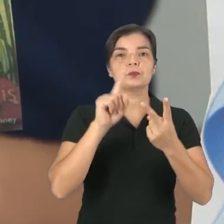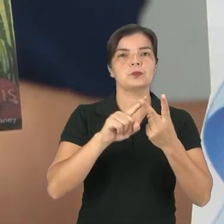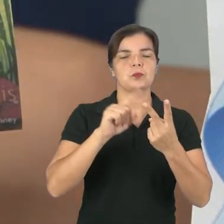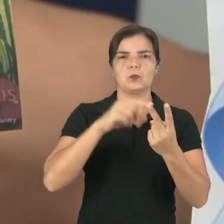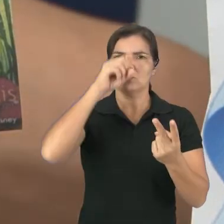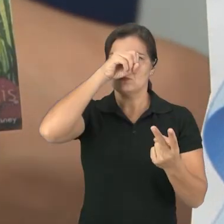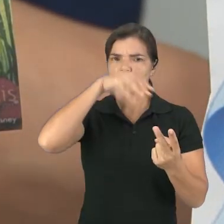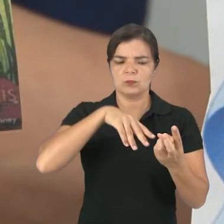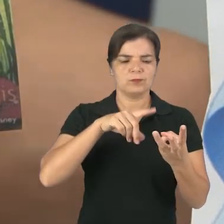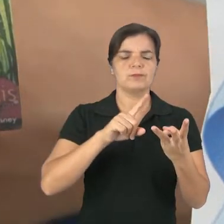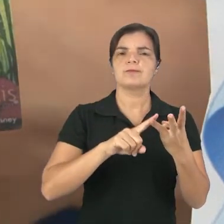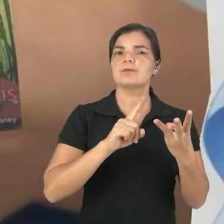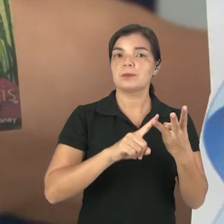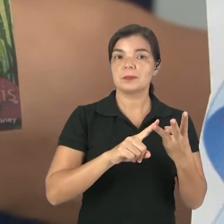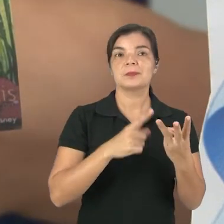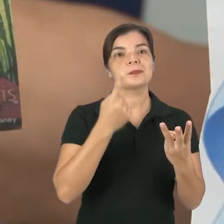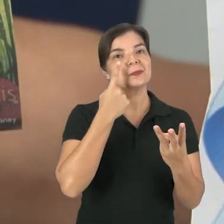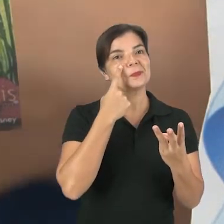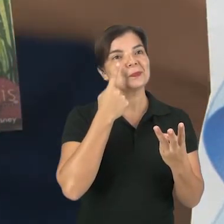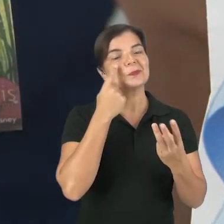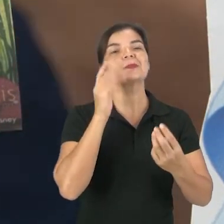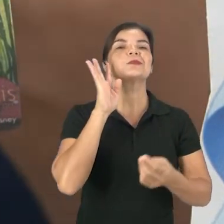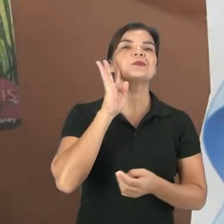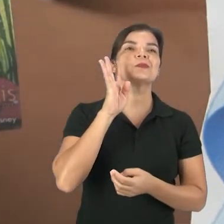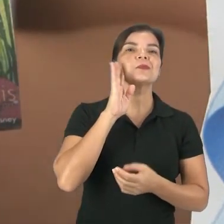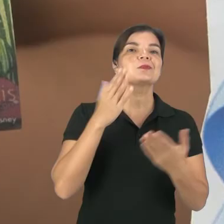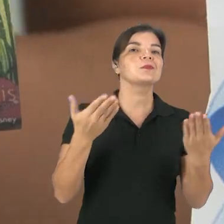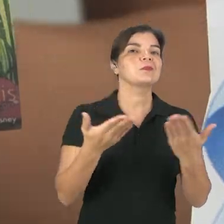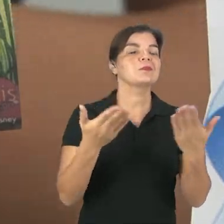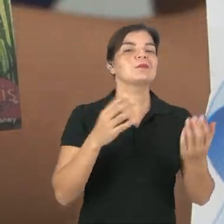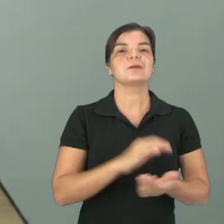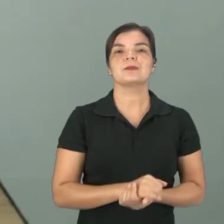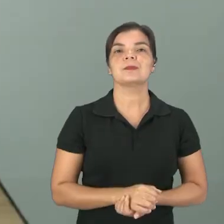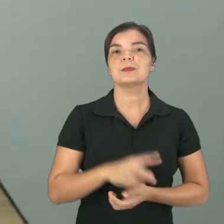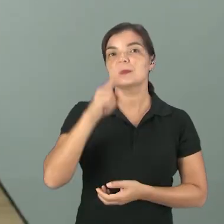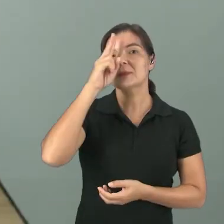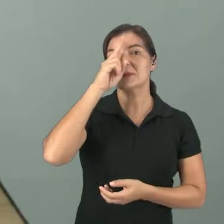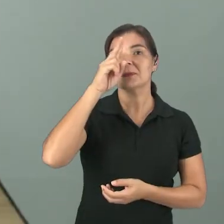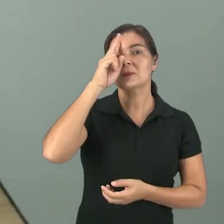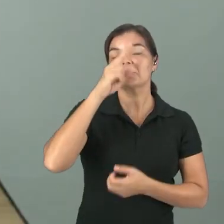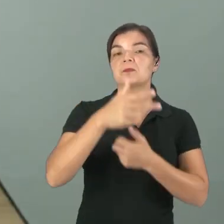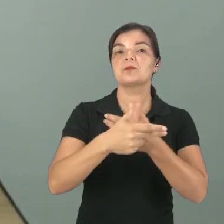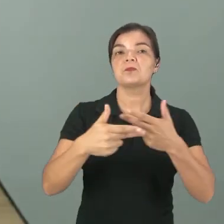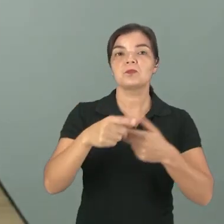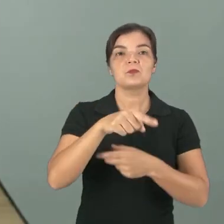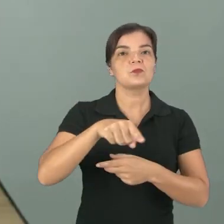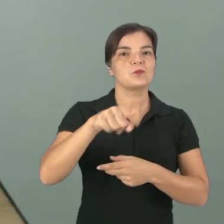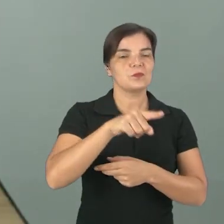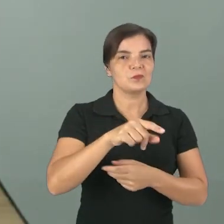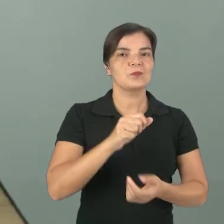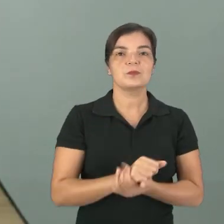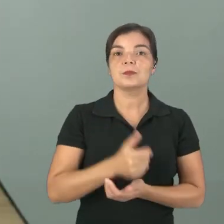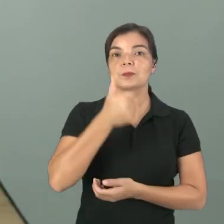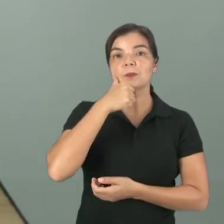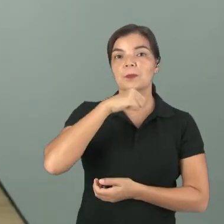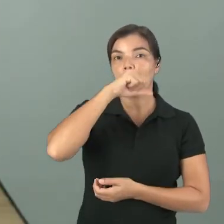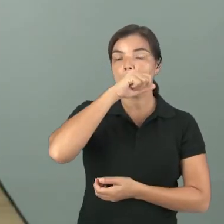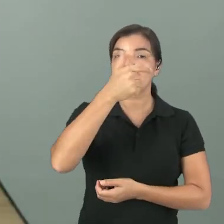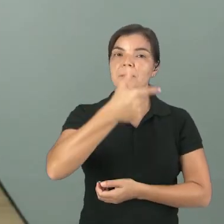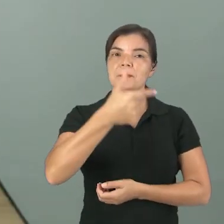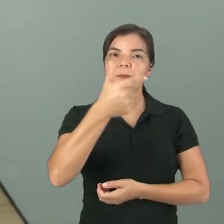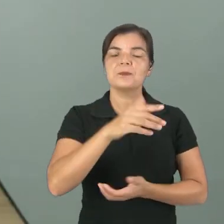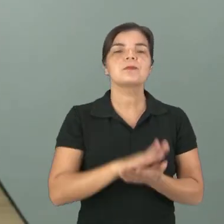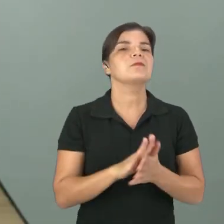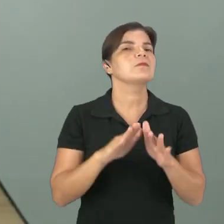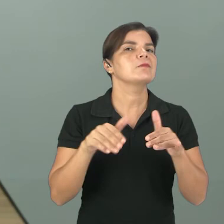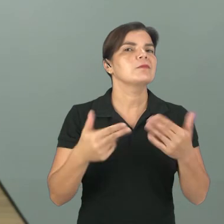mais bravo, não é mesmo? Olha que fantástico. Agora eu queria lembrar para vocês uma coisa. Eu falei sobre madrastas, vocês lembram?